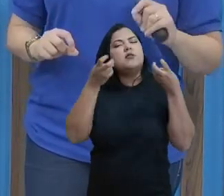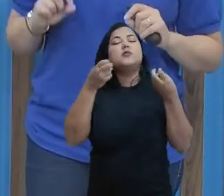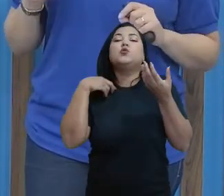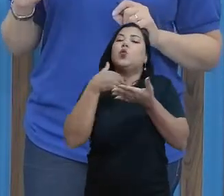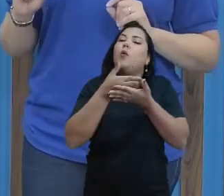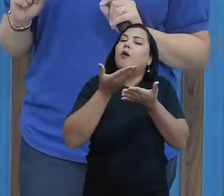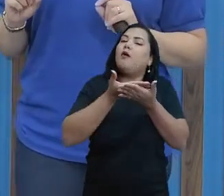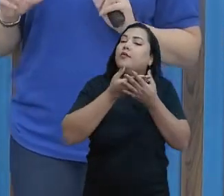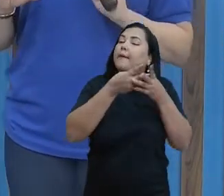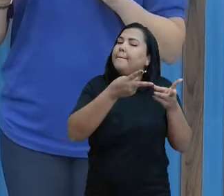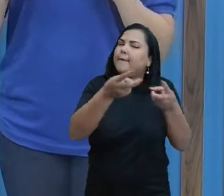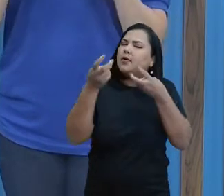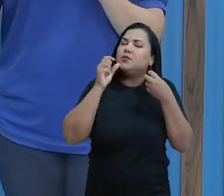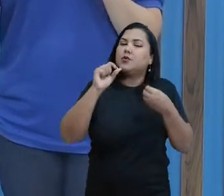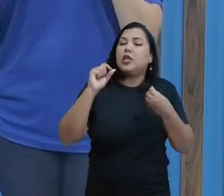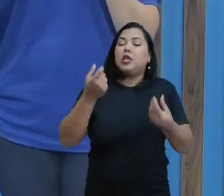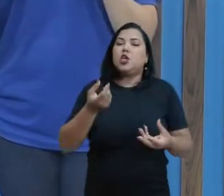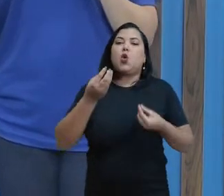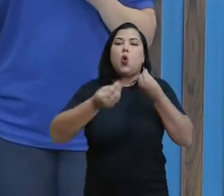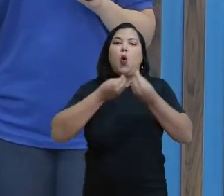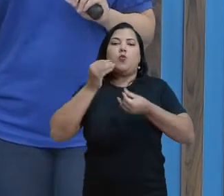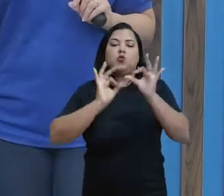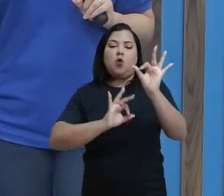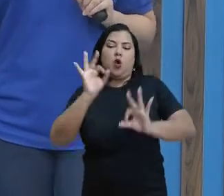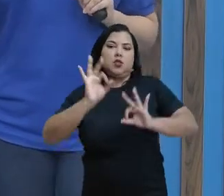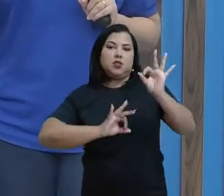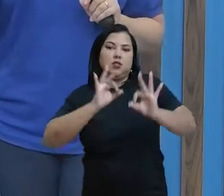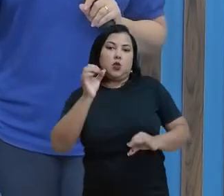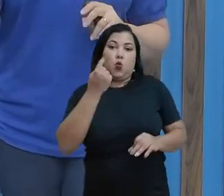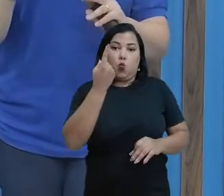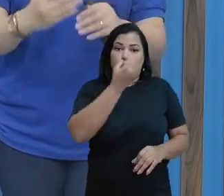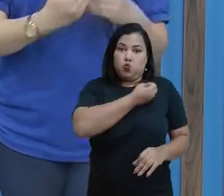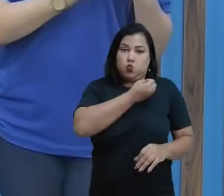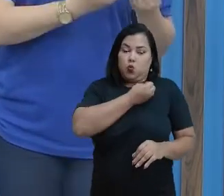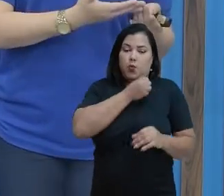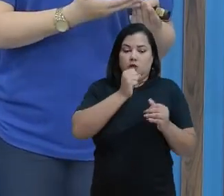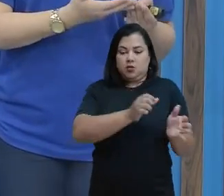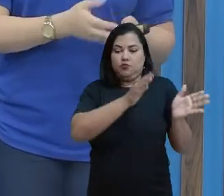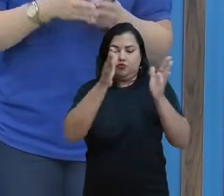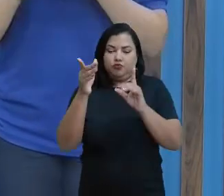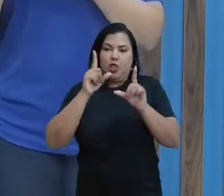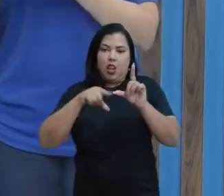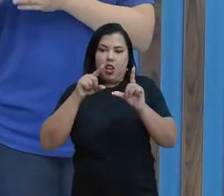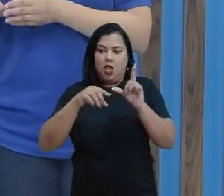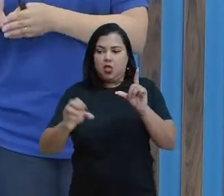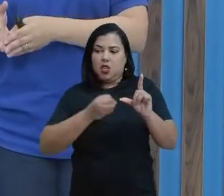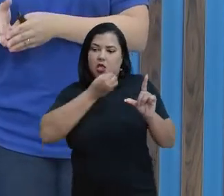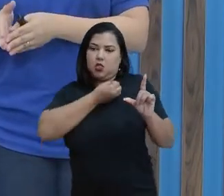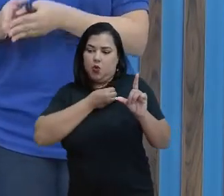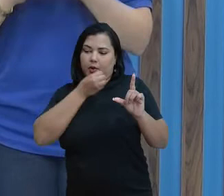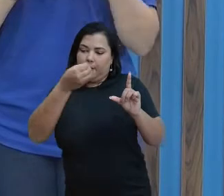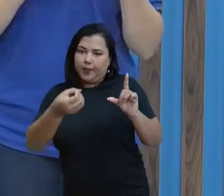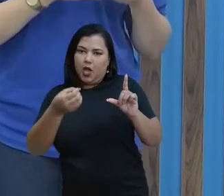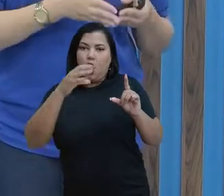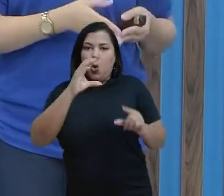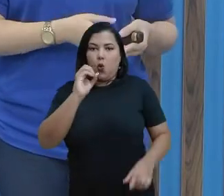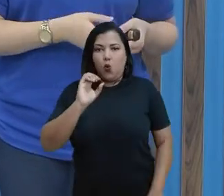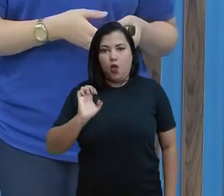você percebe que a manipulação de ter um número na frente da letra, né? Um coeficiente na frente da